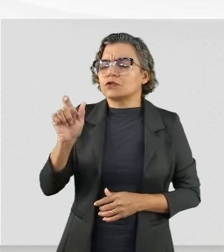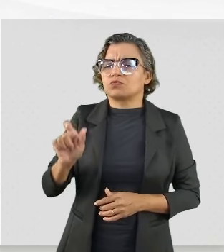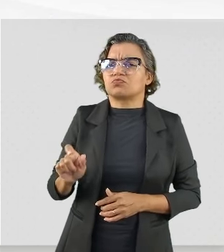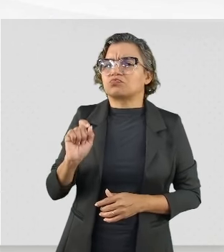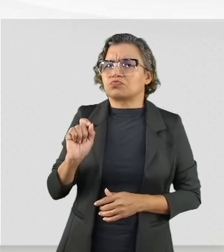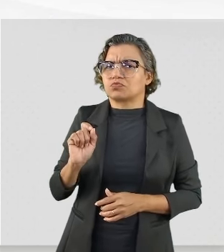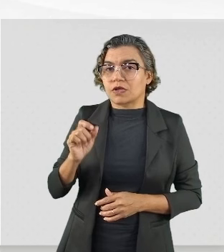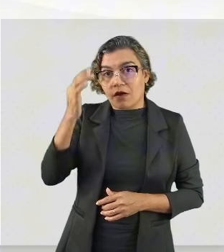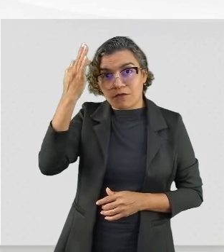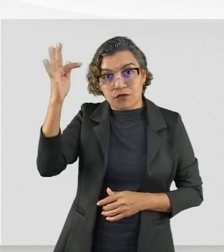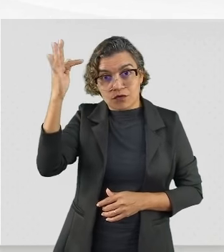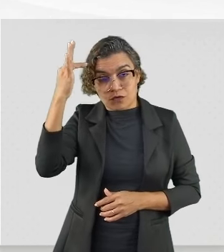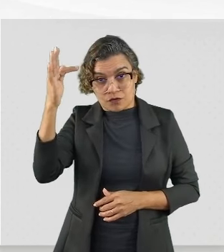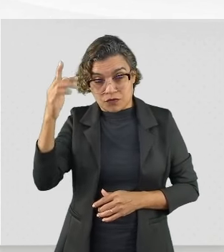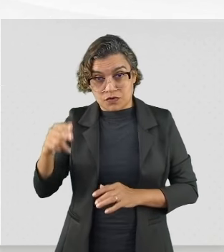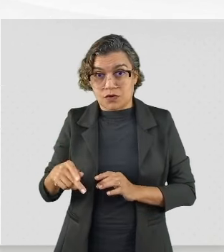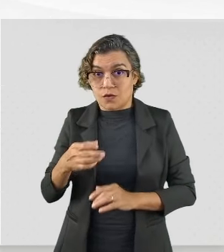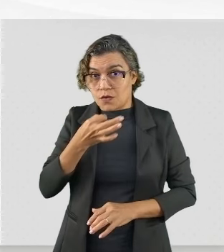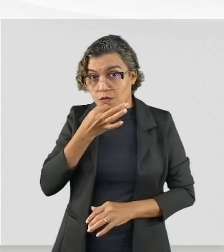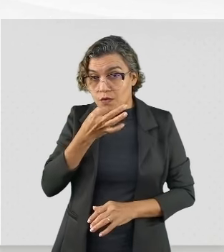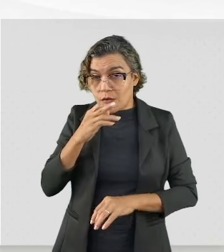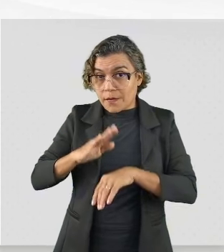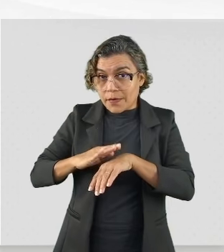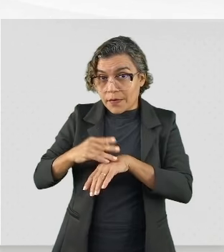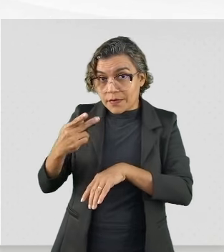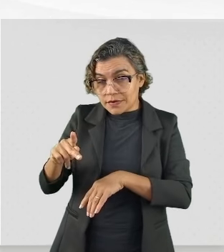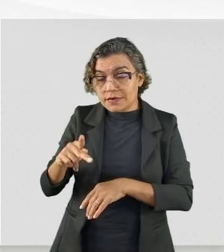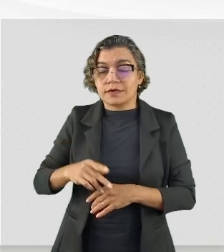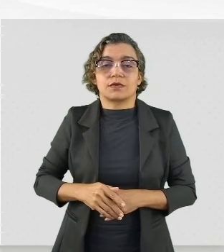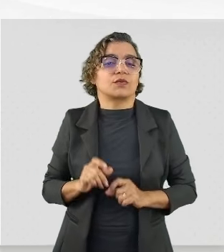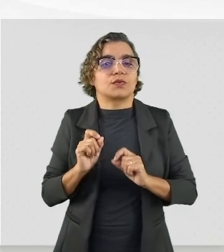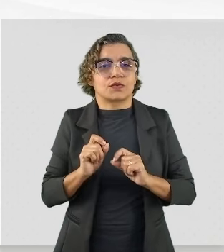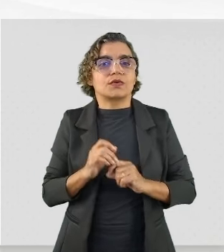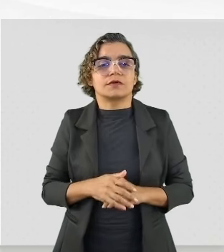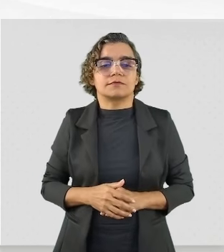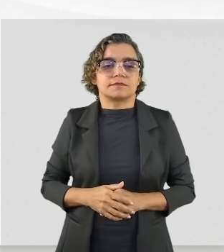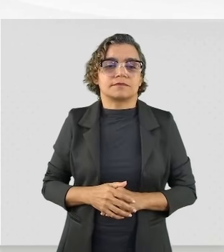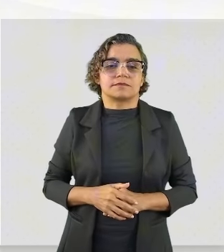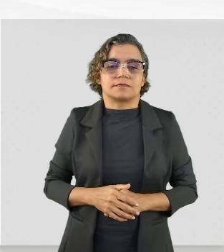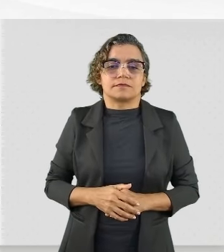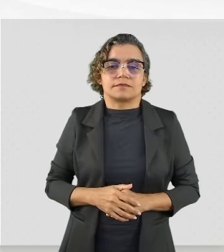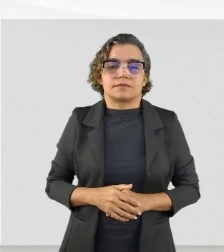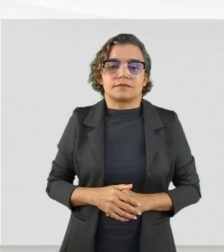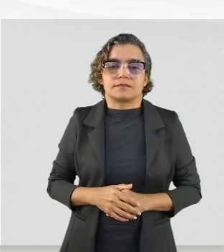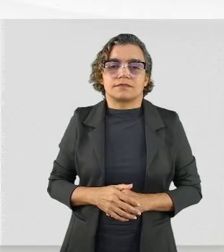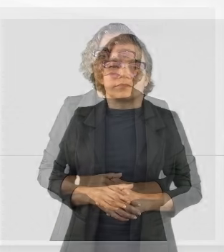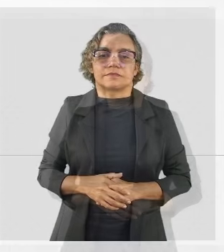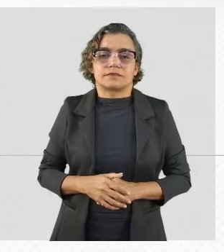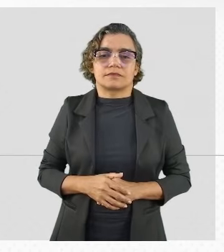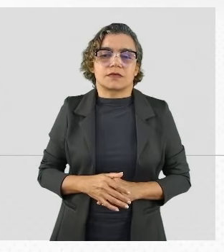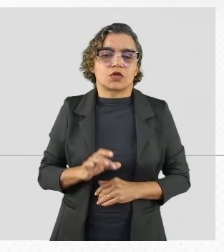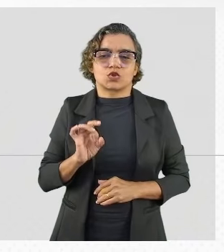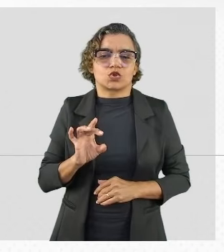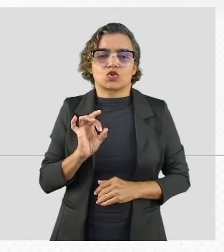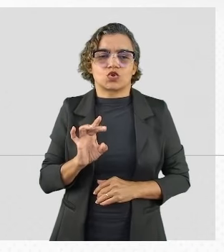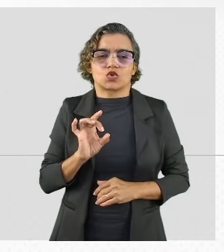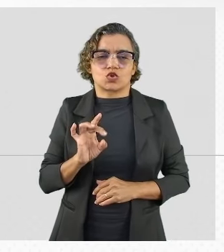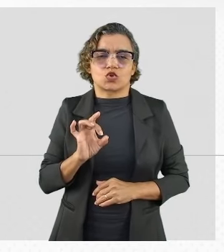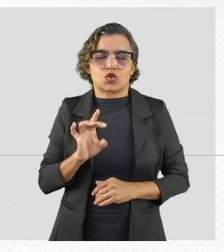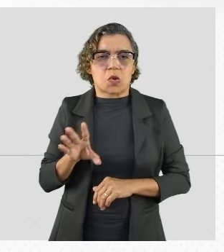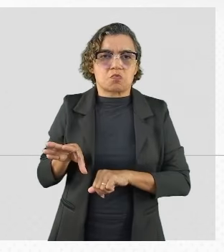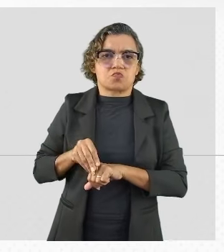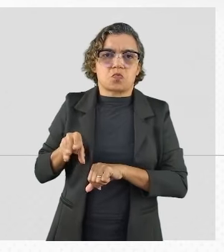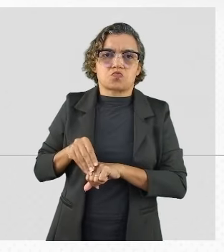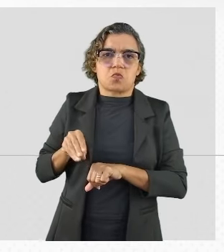A filosofia, para o Kant, né, vamos aqui para o nosso texto, ela não serve apenas para